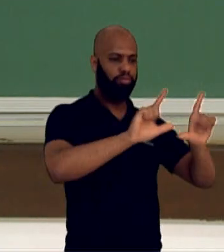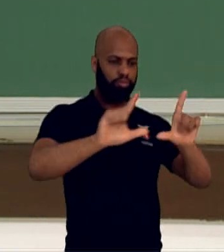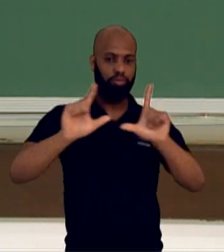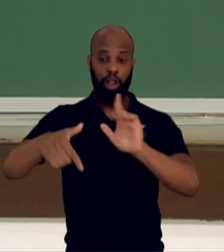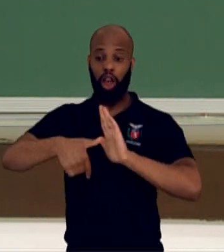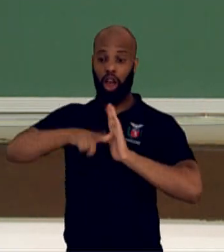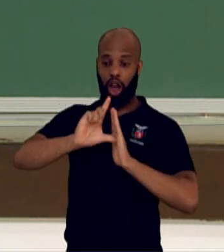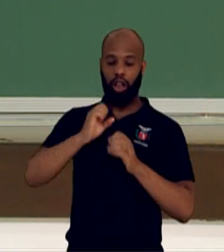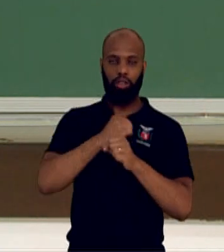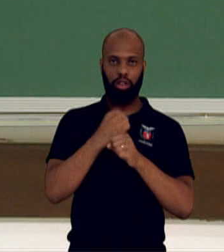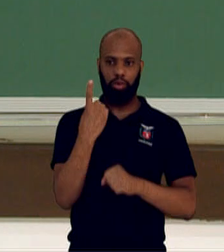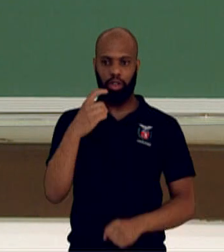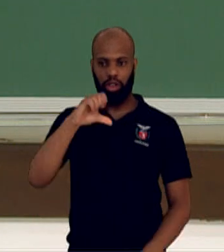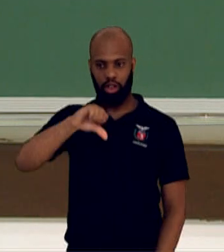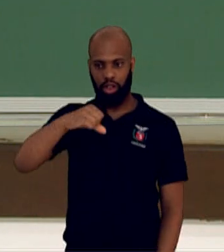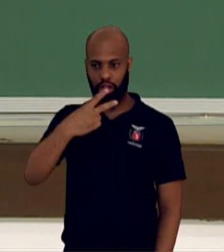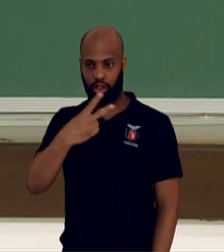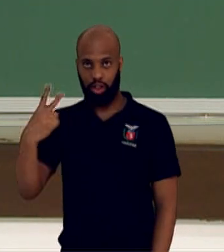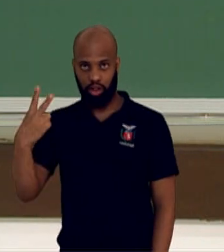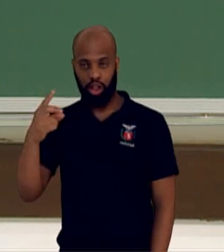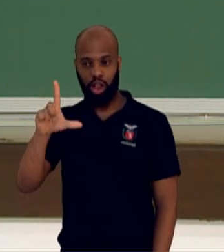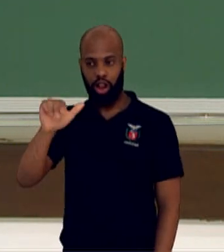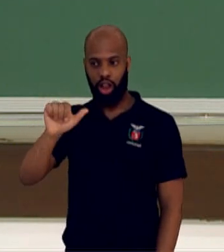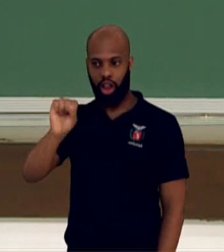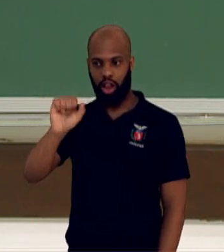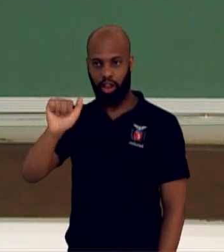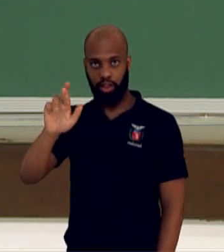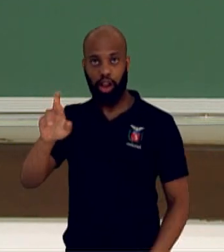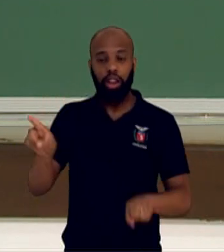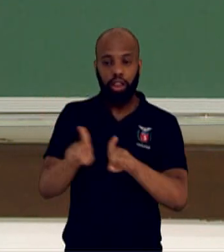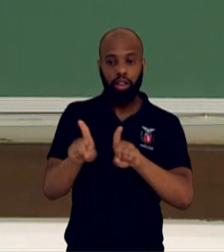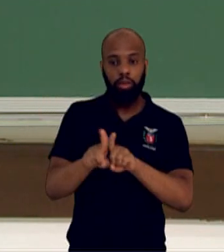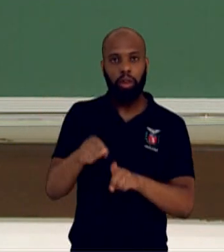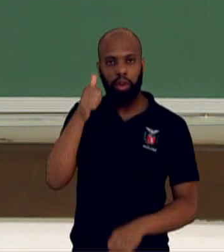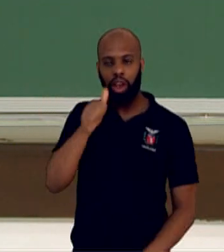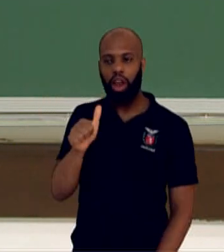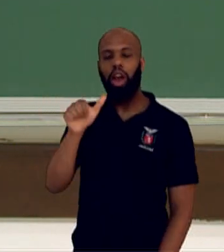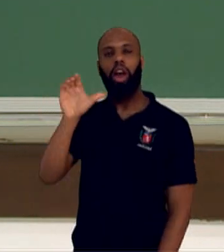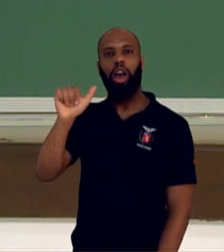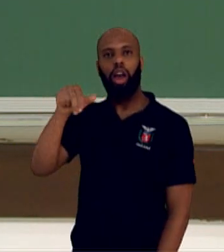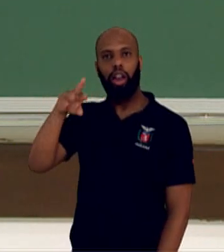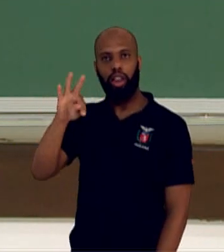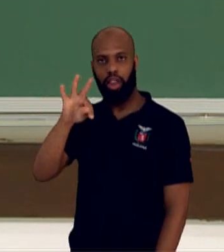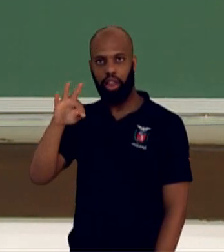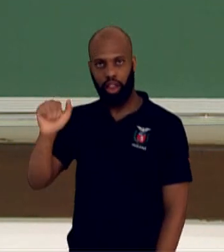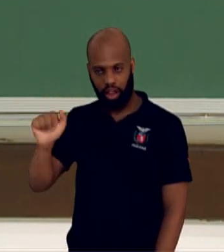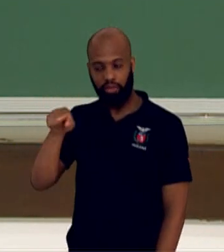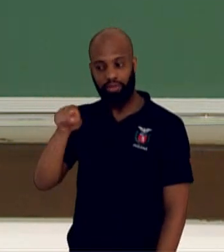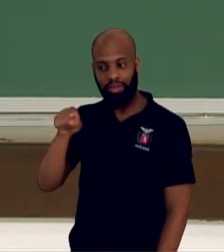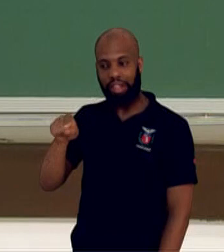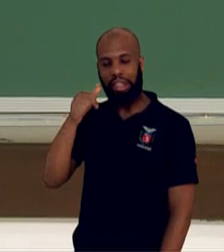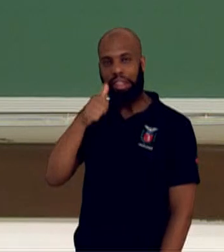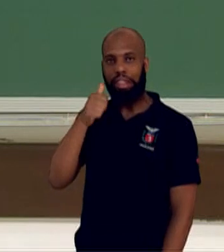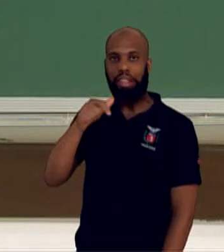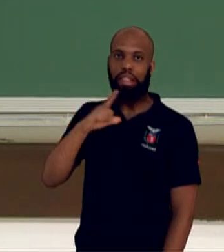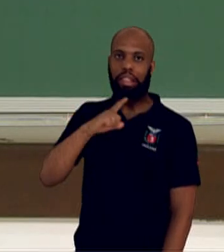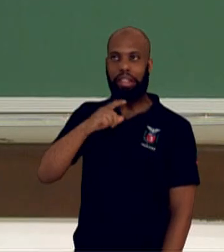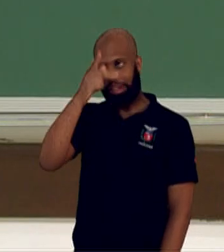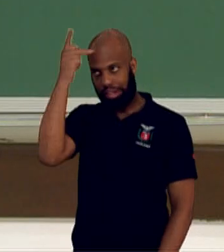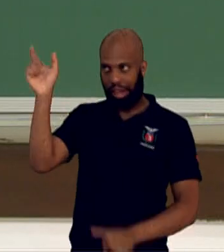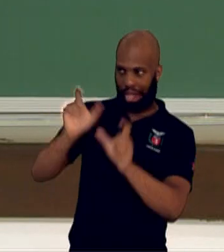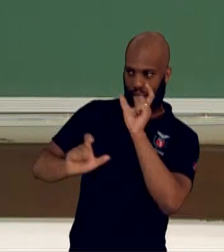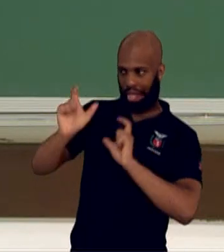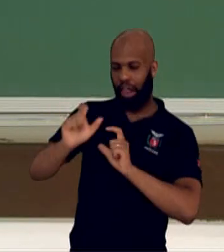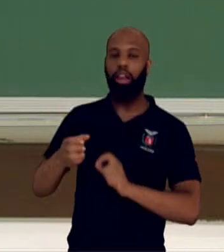de 1922, que foi do Lazar Segal e da Anita Malfatti. Lazar Segal tranquilo, Anita Malfatti, que estava